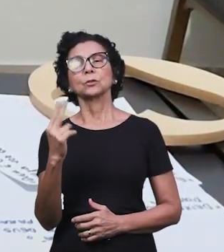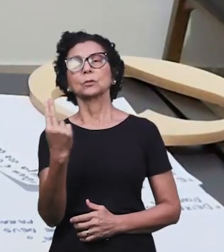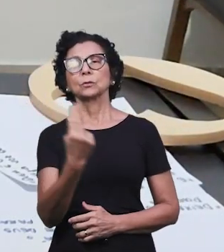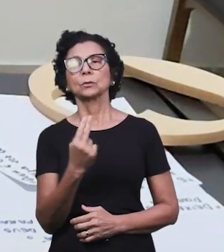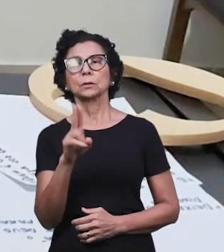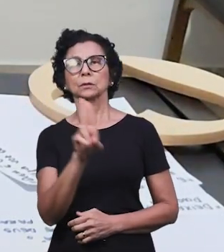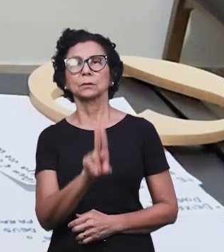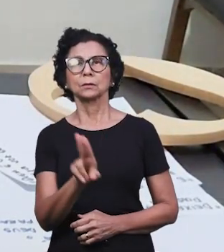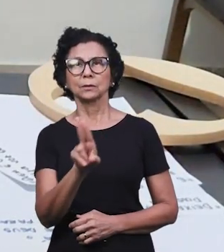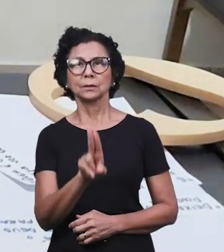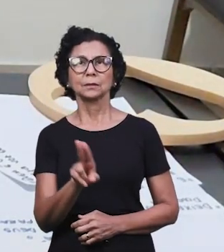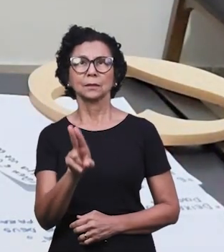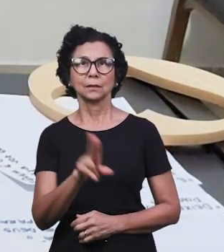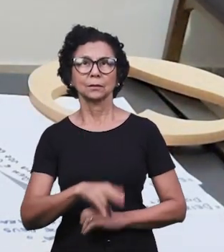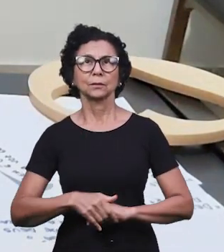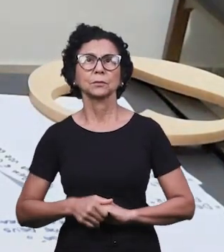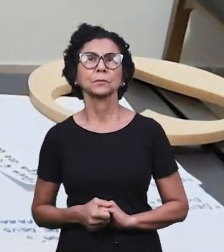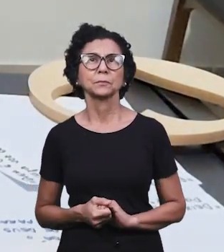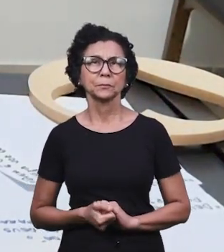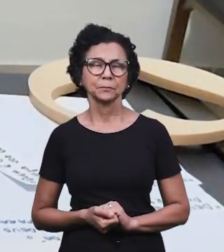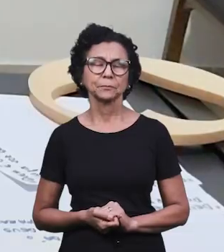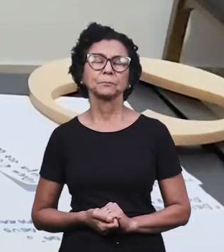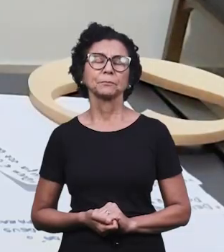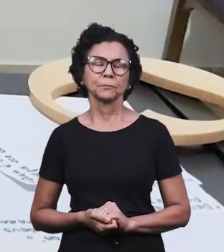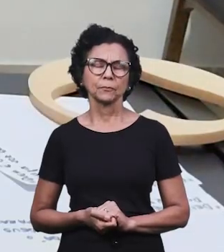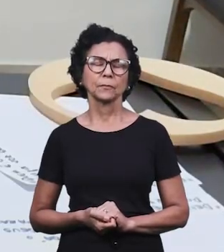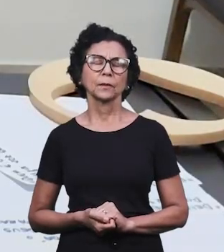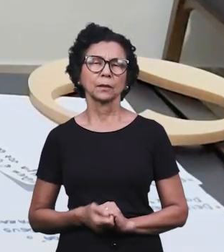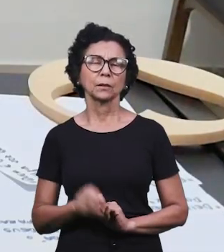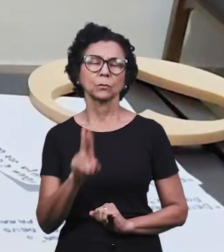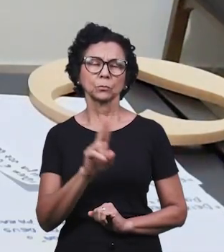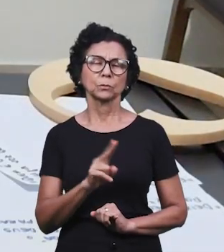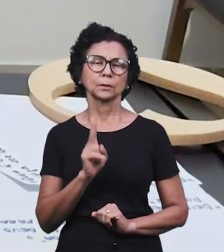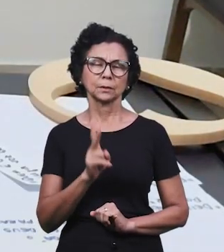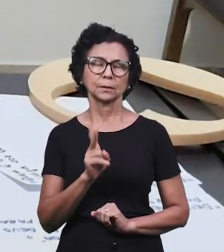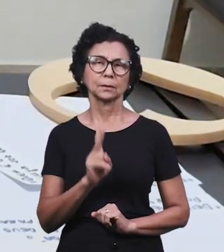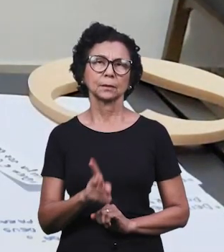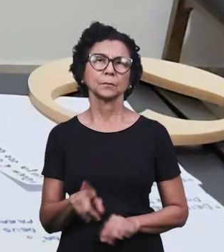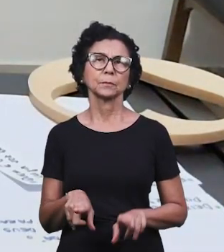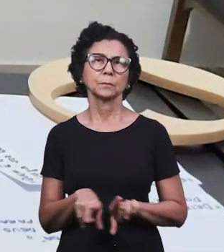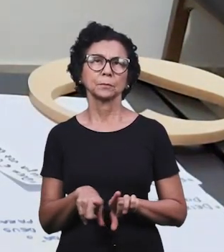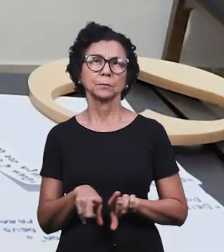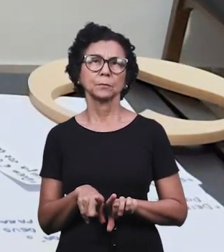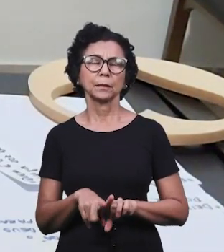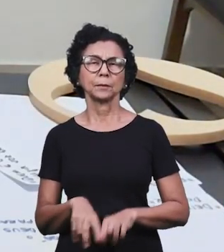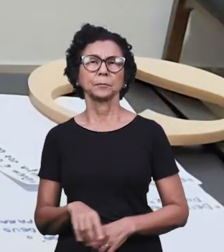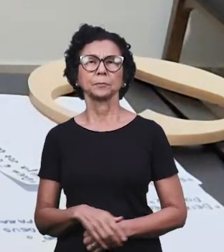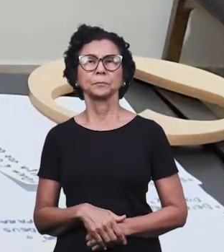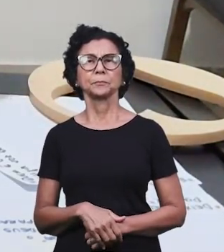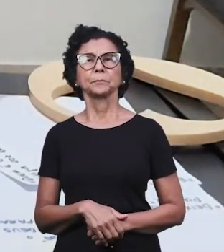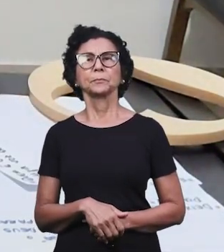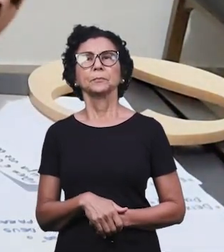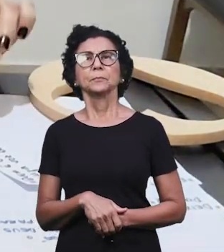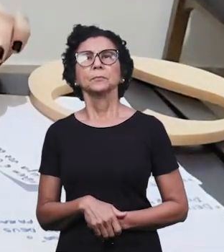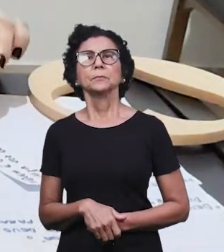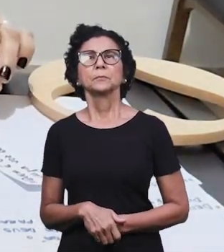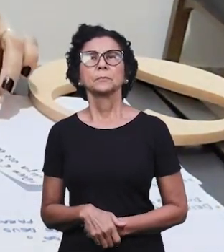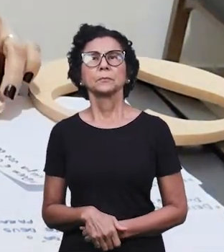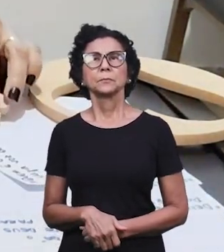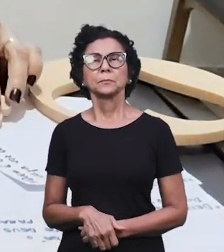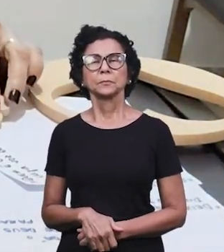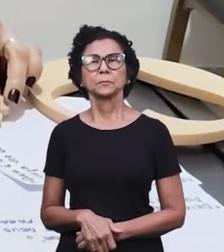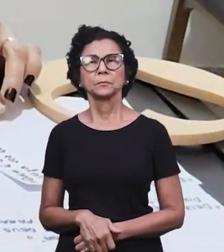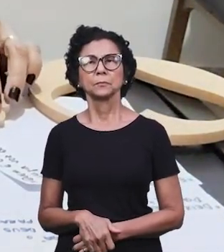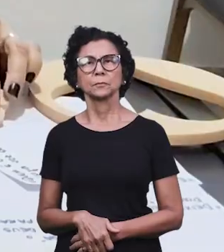usou Moisés para tirar o povo da escravidão e vai usar as nossas vidas também, para sermos servos úteis na obra do Senhor.